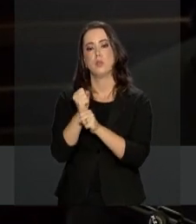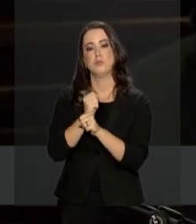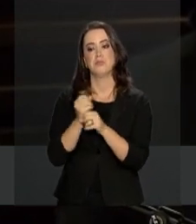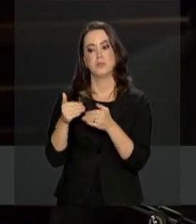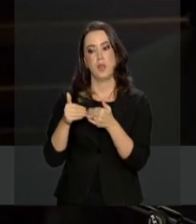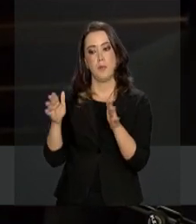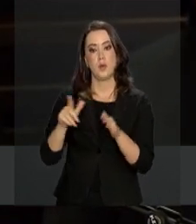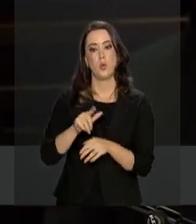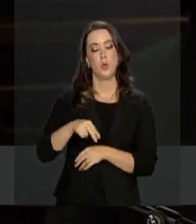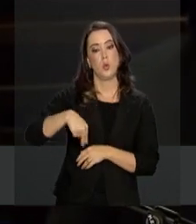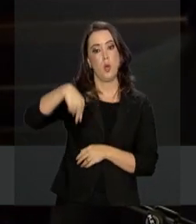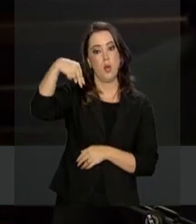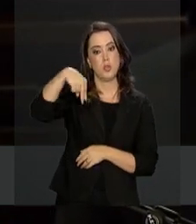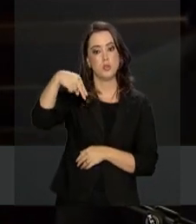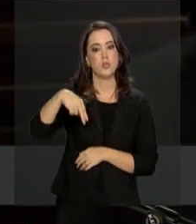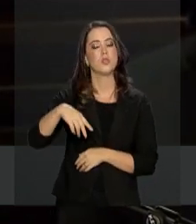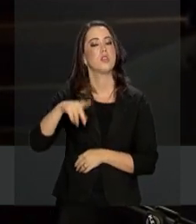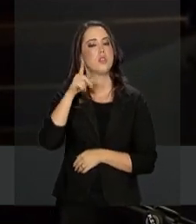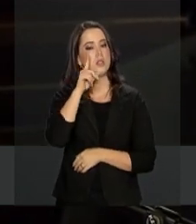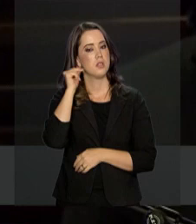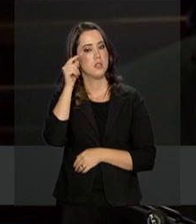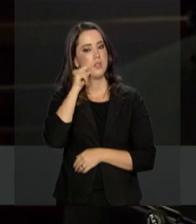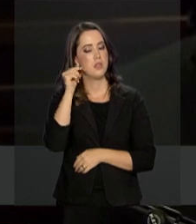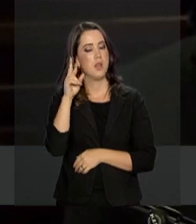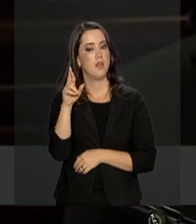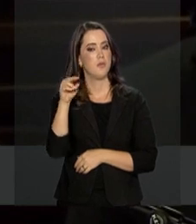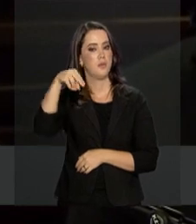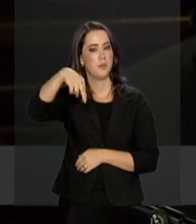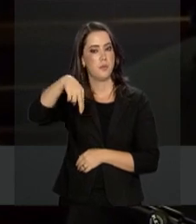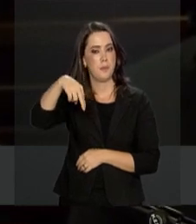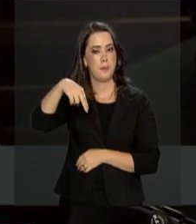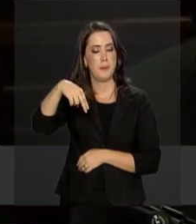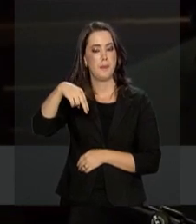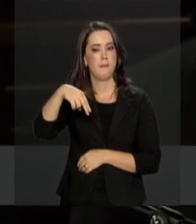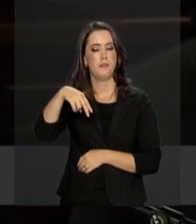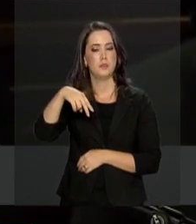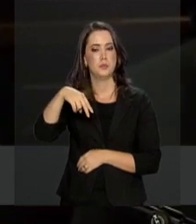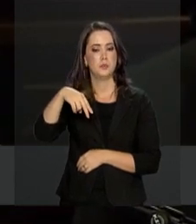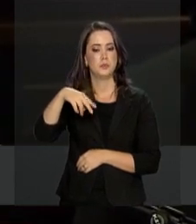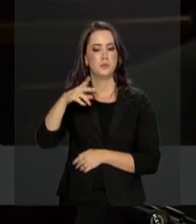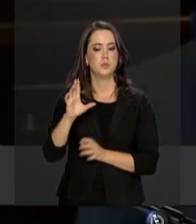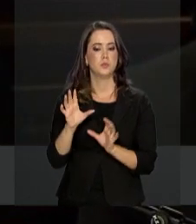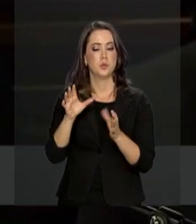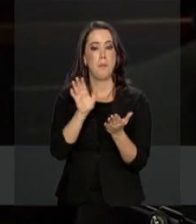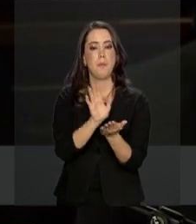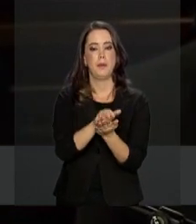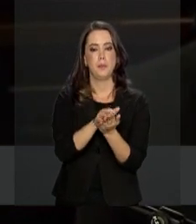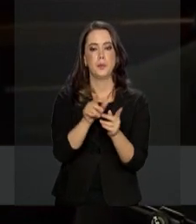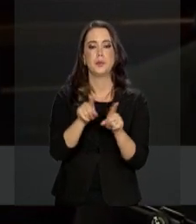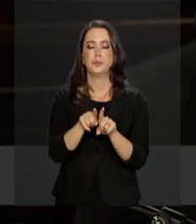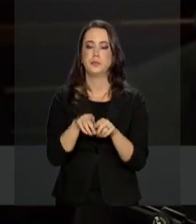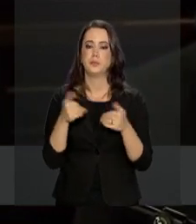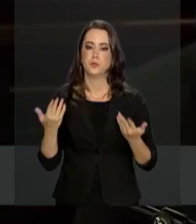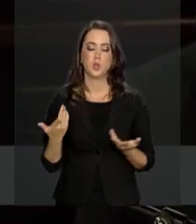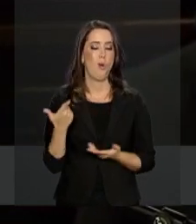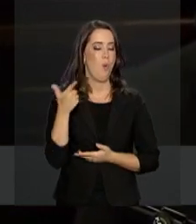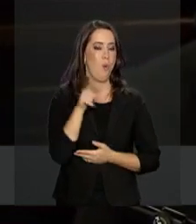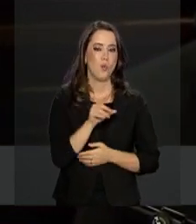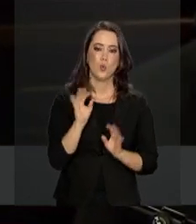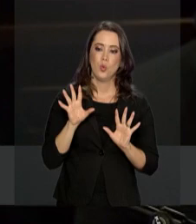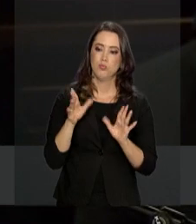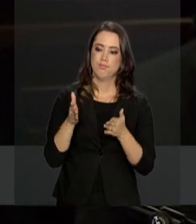eixo norte que leva água para o ceará rio grande do norte e ceará rio grande do norte uma parte pela boca portanto nós vamos completar